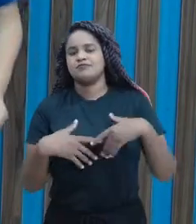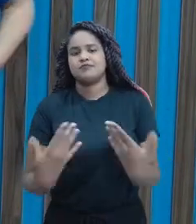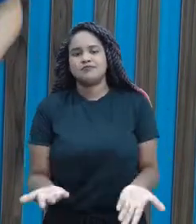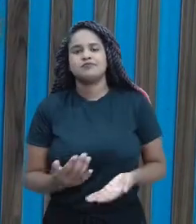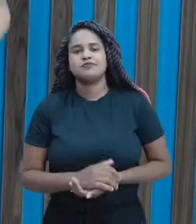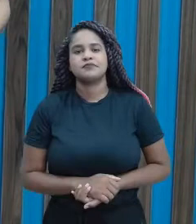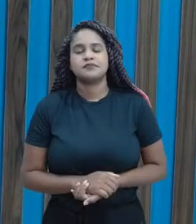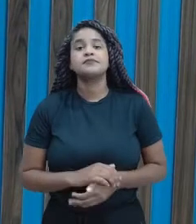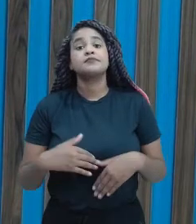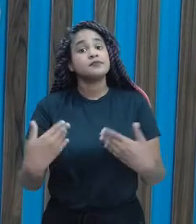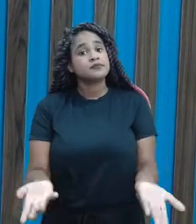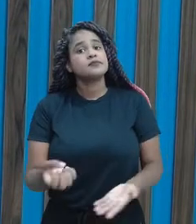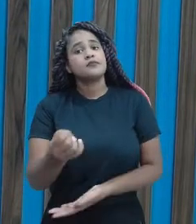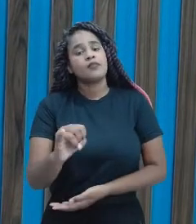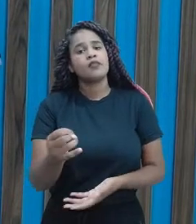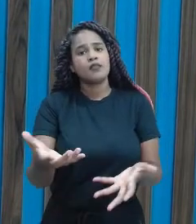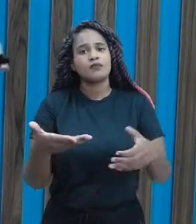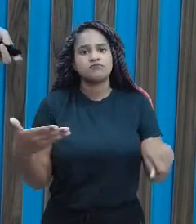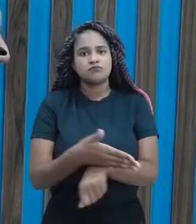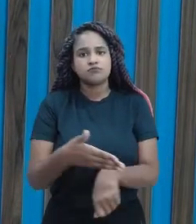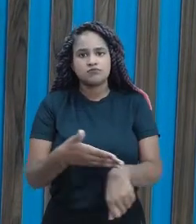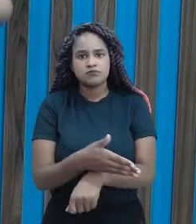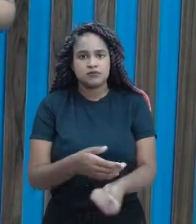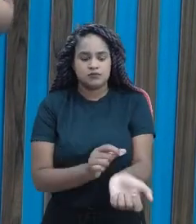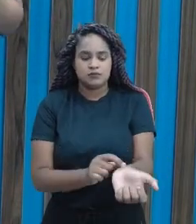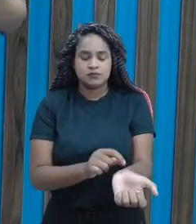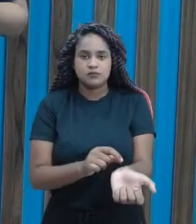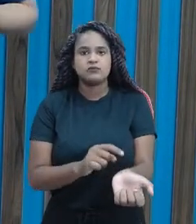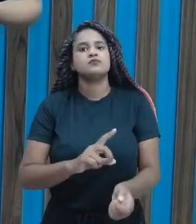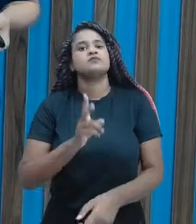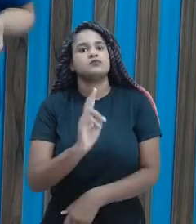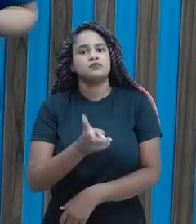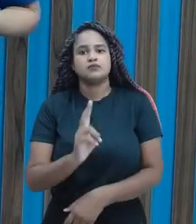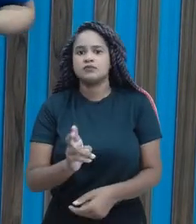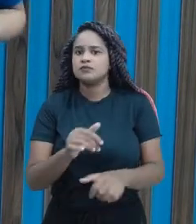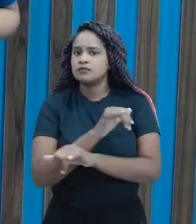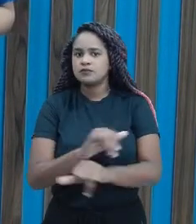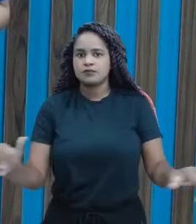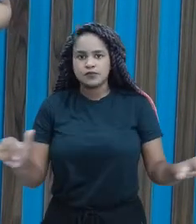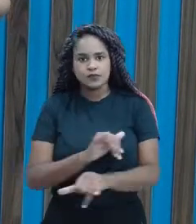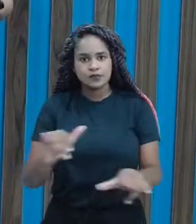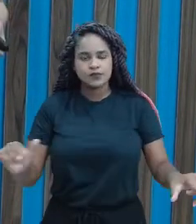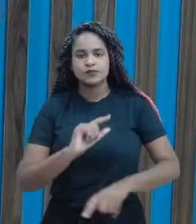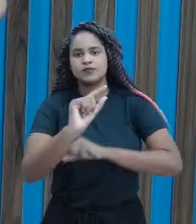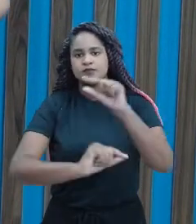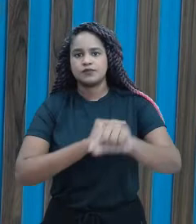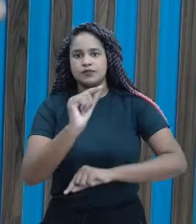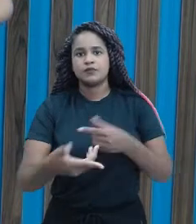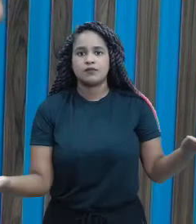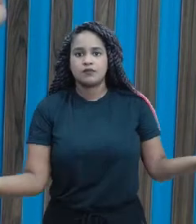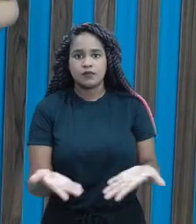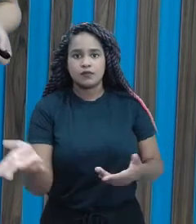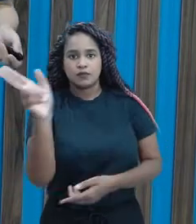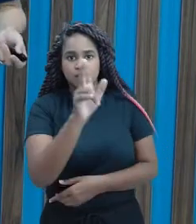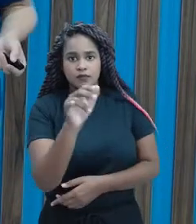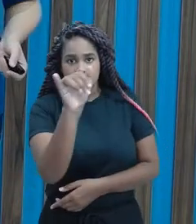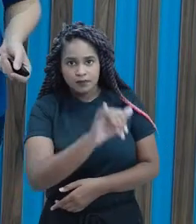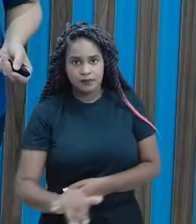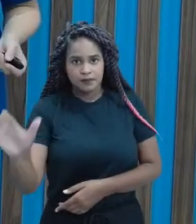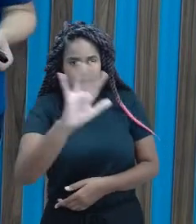pessoal? Para você poder fazer o acesso aí no aplicativo, a gente vem reforçando todo o comecinho de aula. Vai aparecer aí o QR Code, ó,